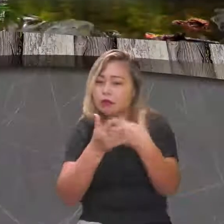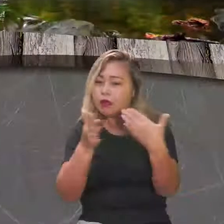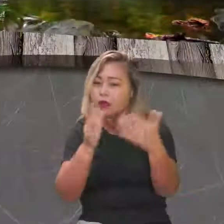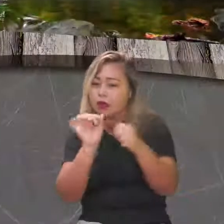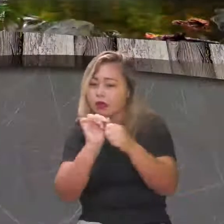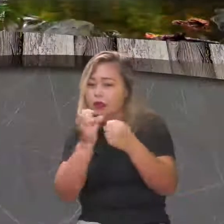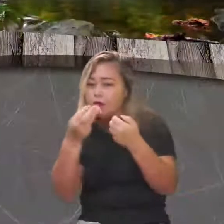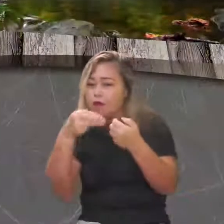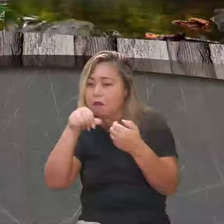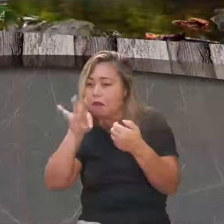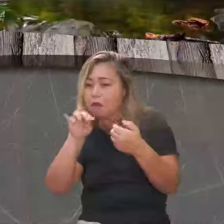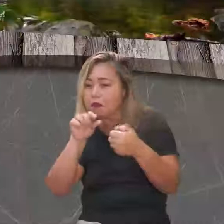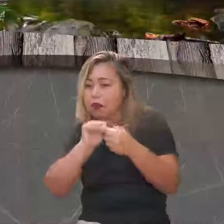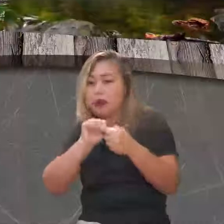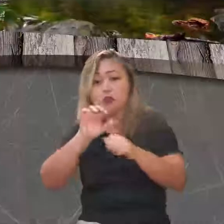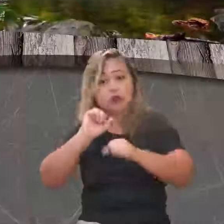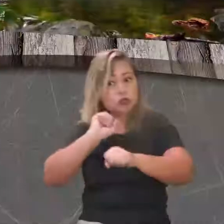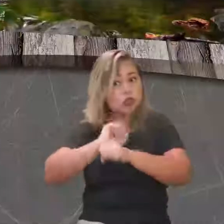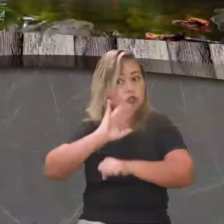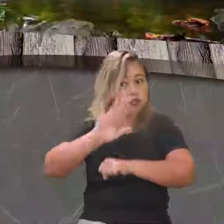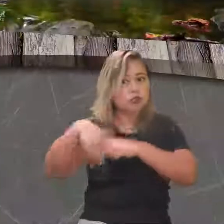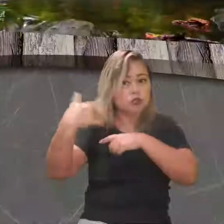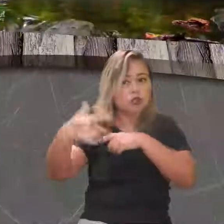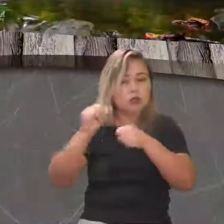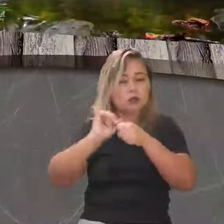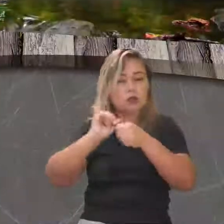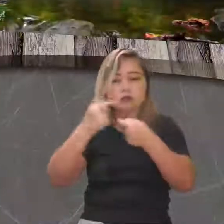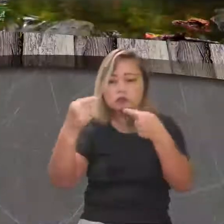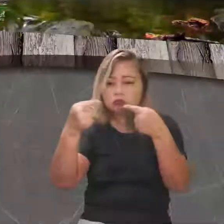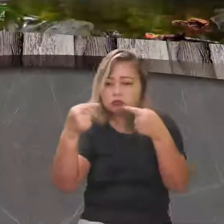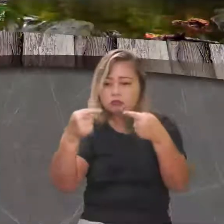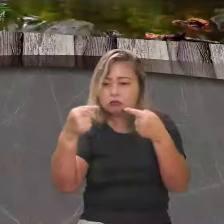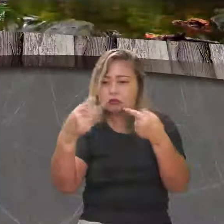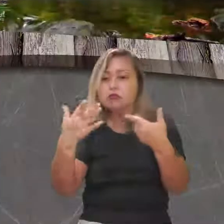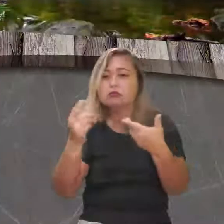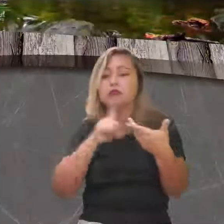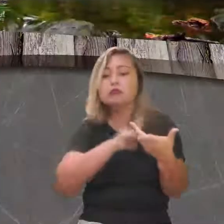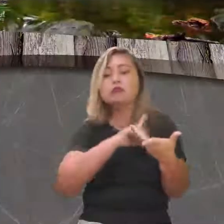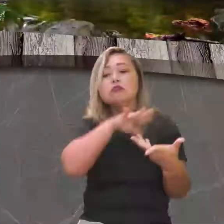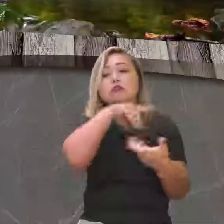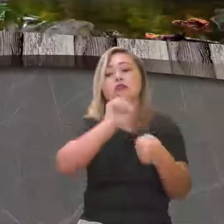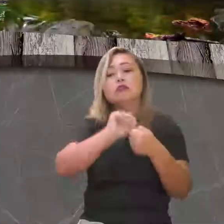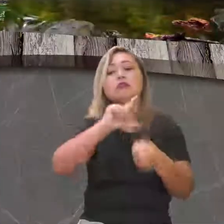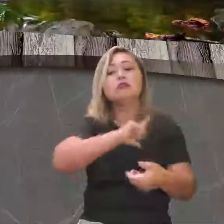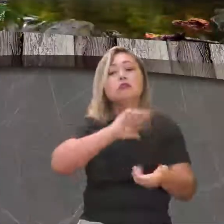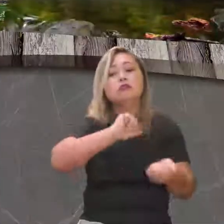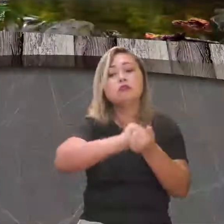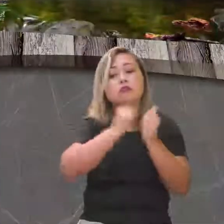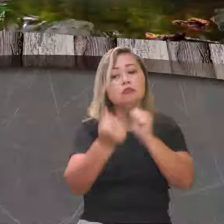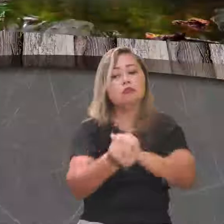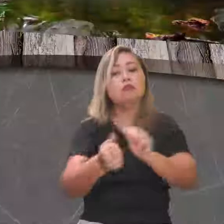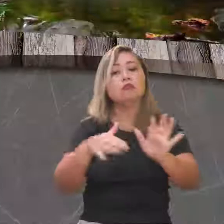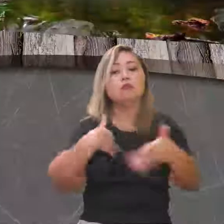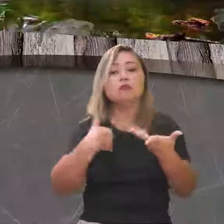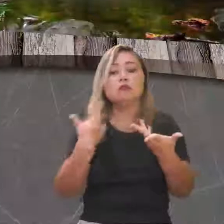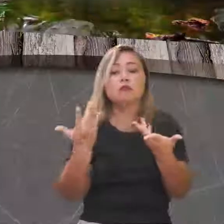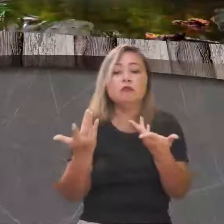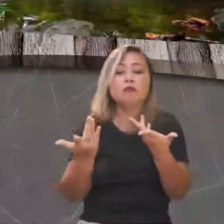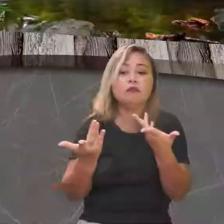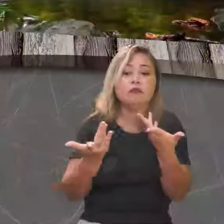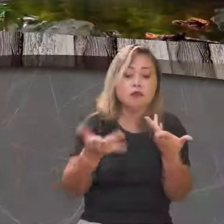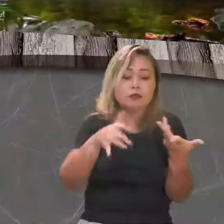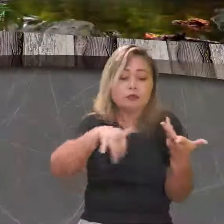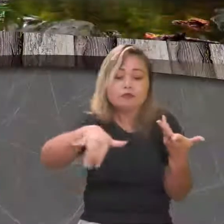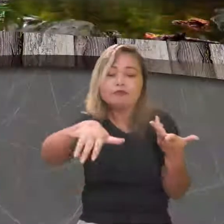tá? Mimetismo, já. E a gente vai definir um pouco mais isso. Mas existem animais que têm essa adaptação de se assemelhar